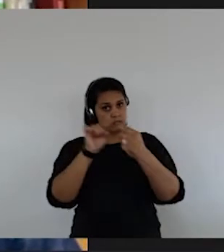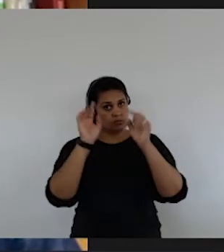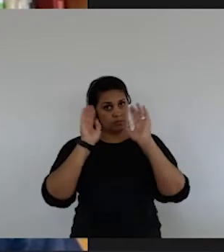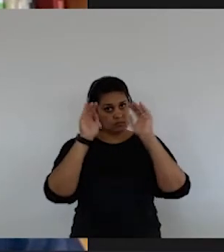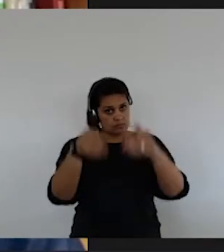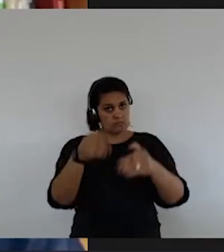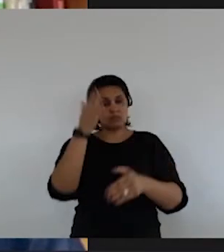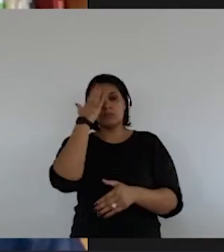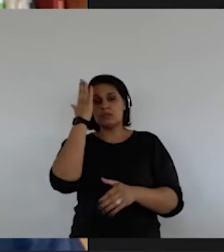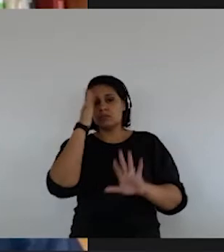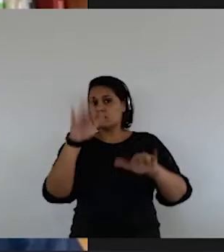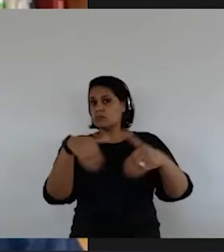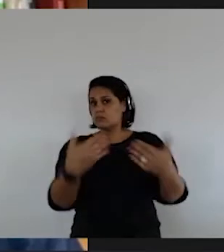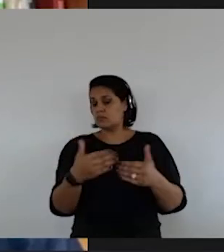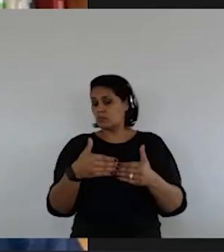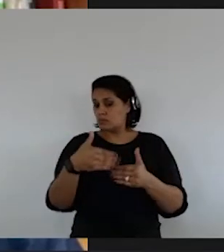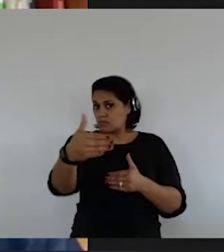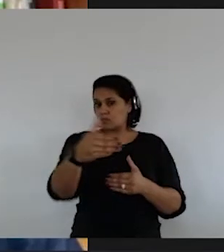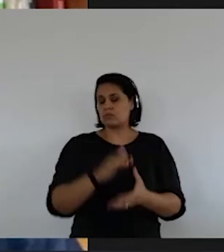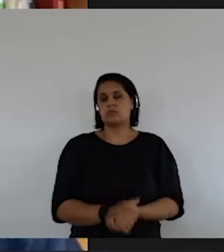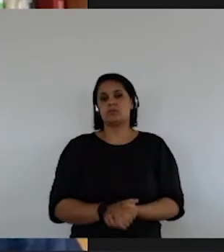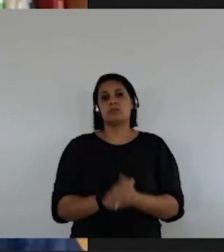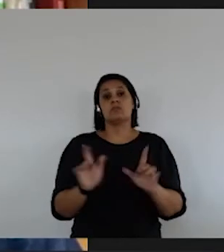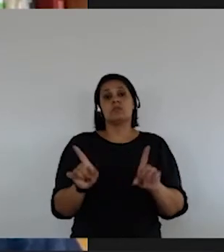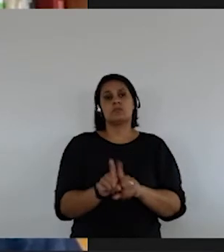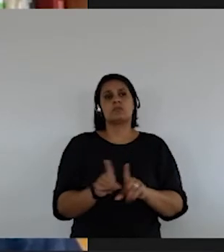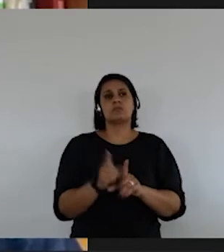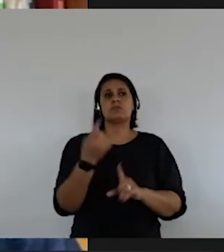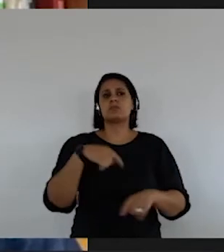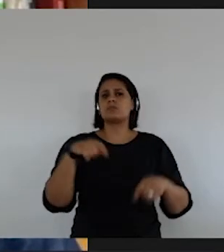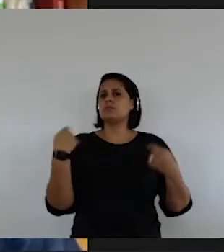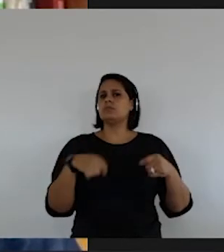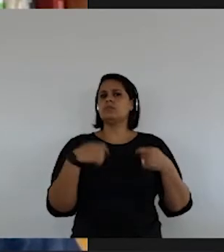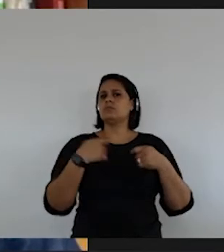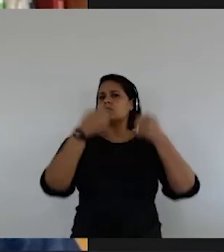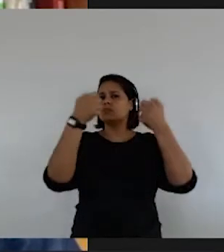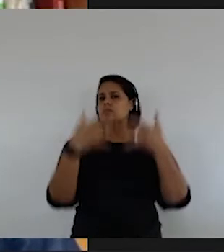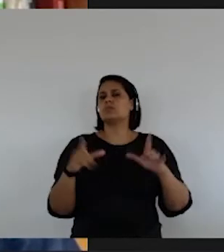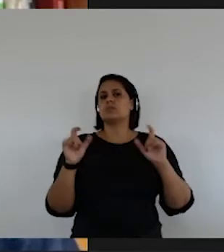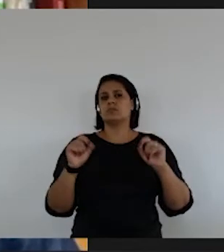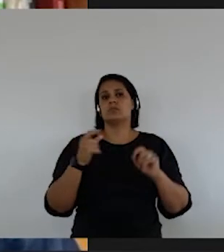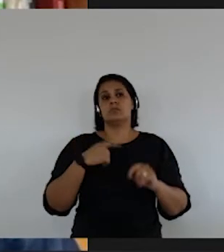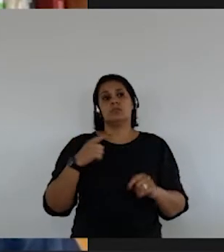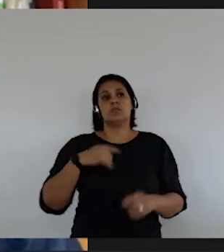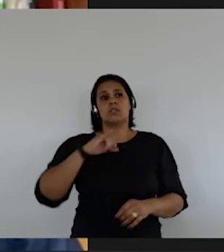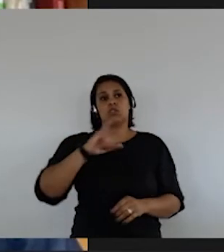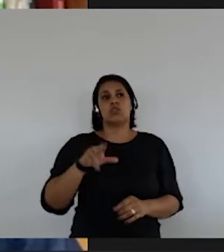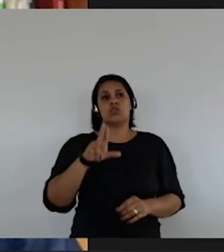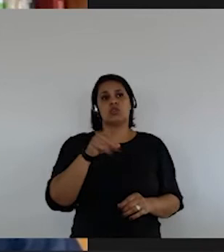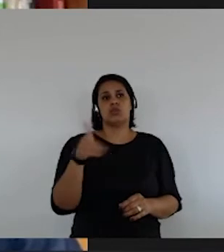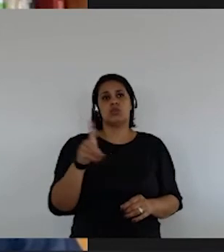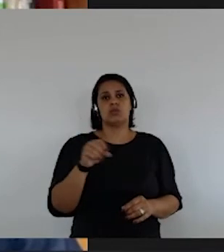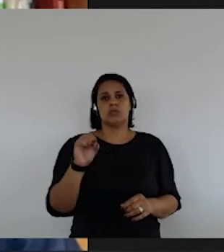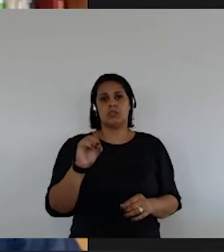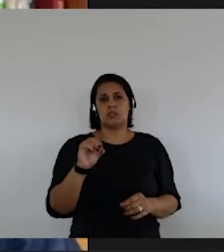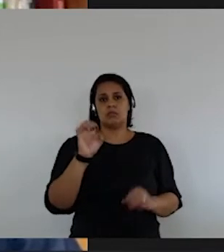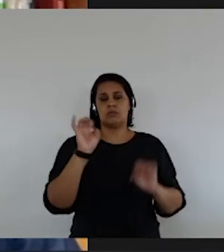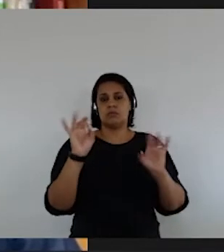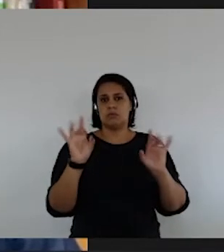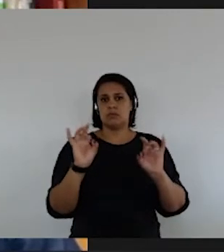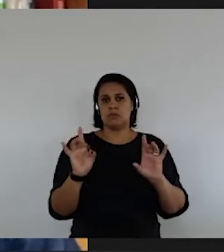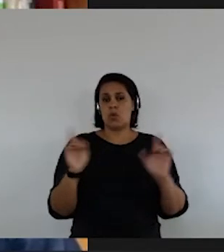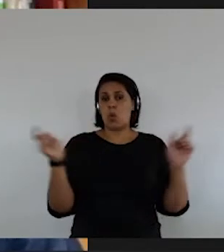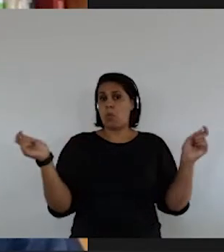à frente. Ainda na mesma esteira, é preciso ressaltar a recente modificação na lei dos juizados especiais, para incluir a possibilidade, no